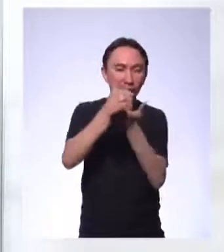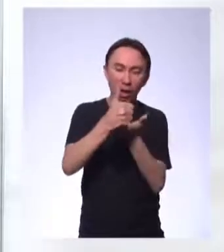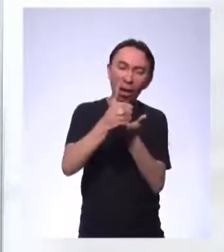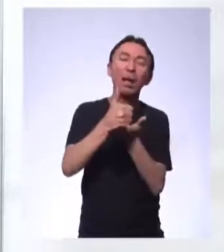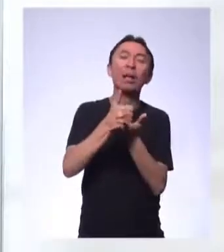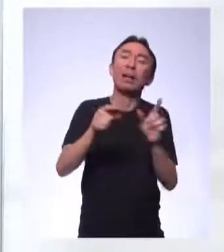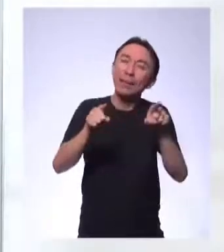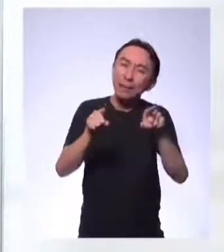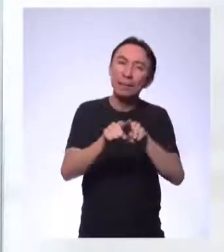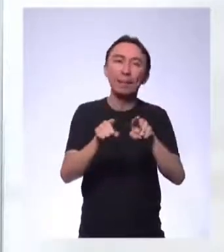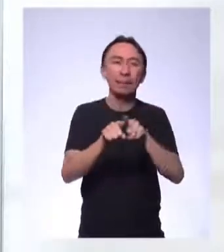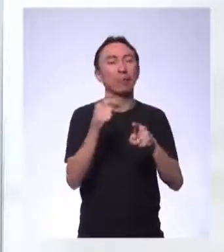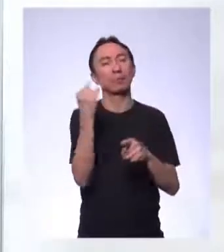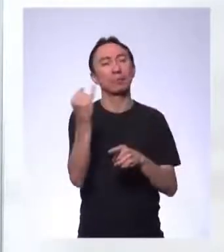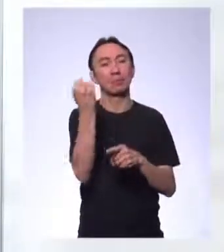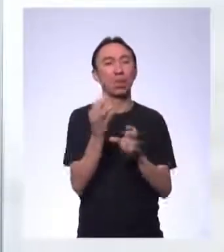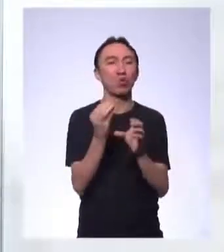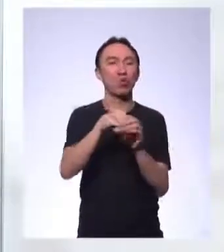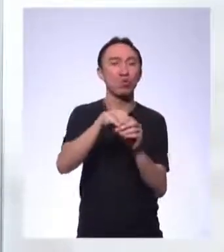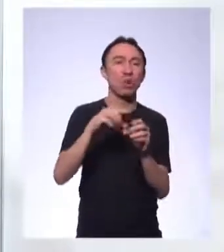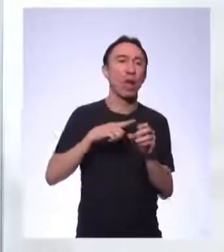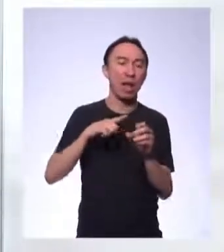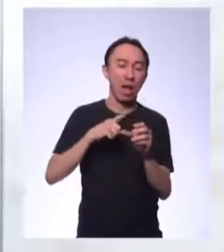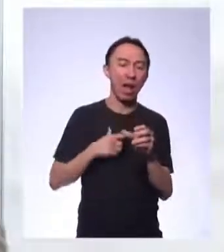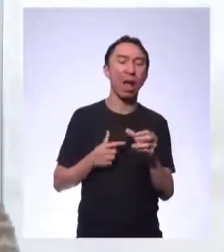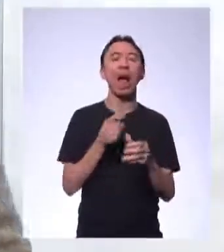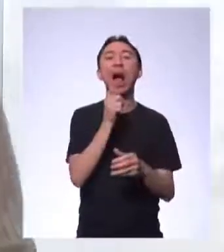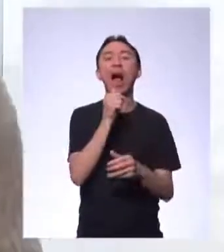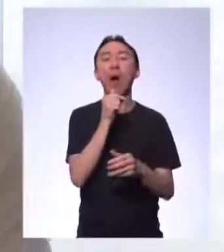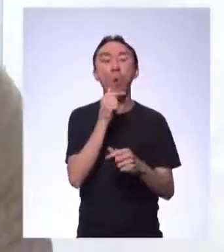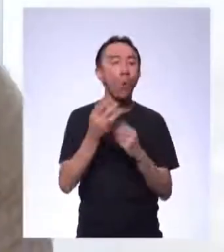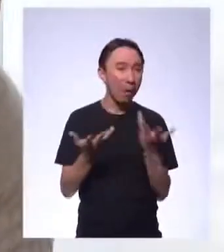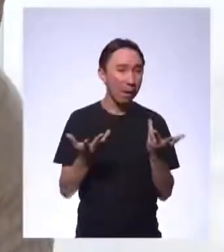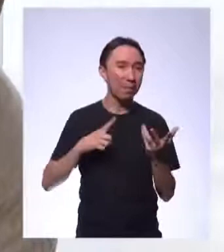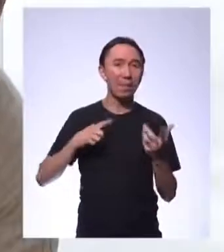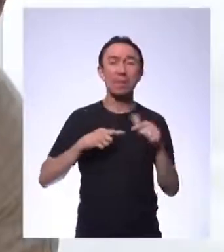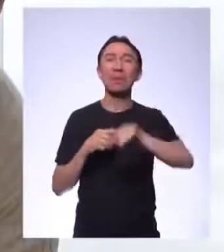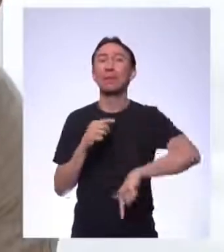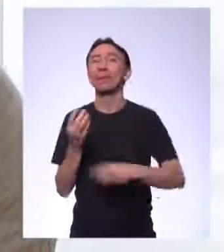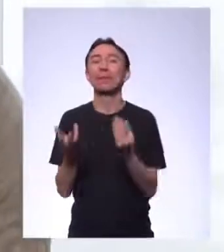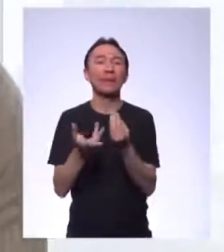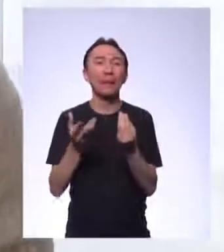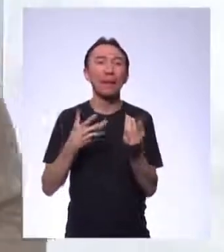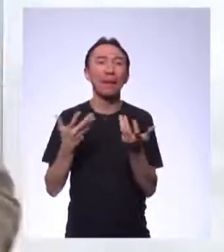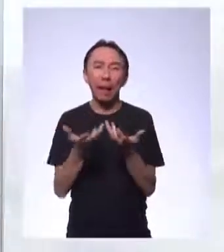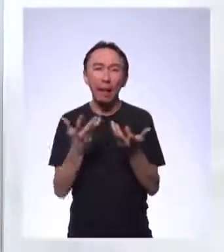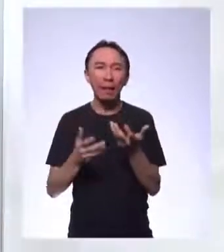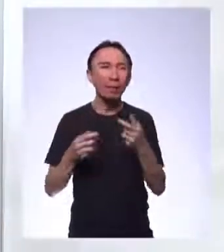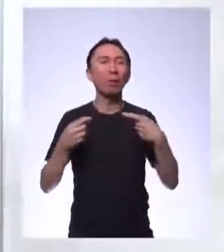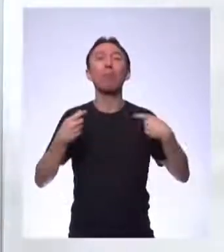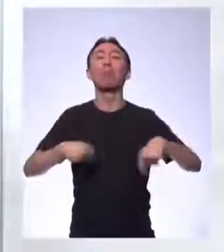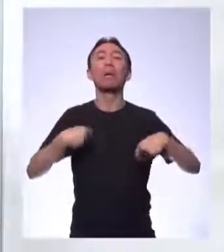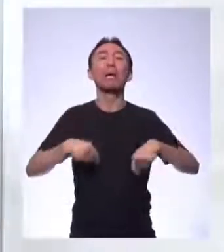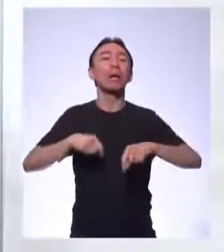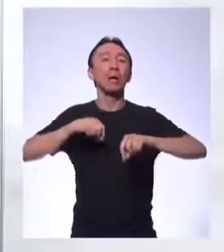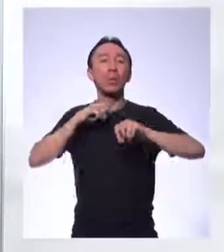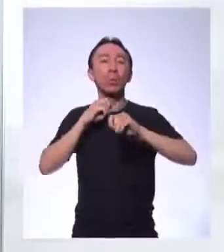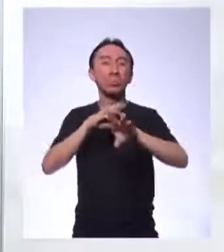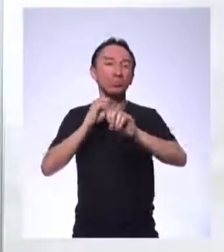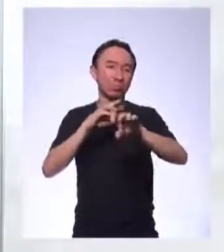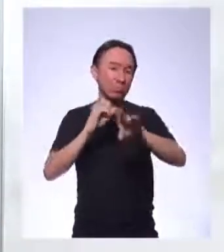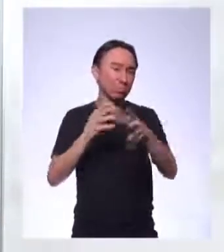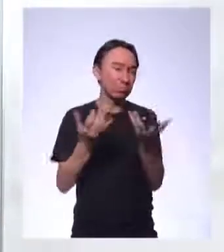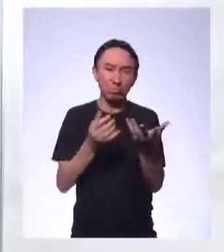tem até mais uma aula aí de água que a gente acha que é necessário para a gente entender no aspecto para atender a